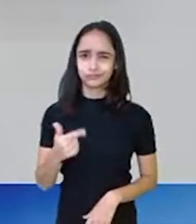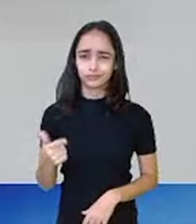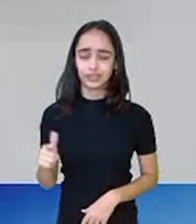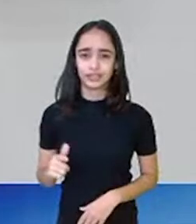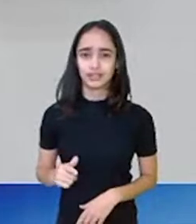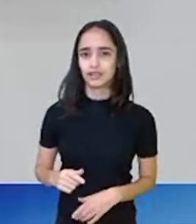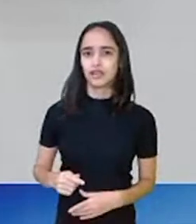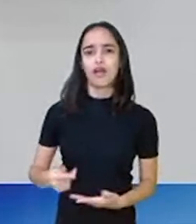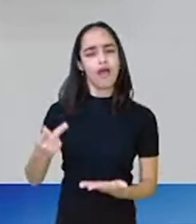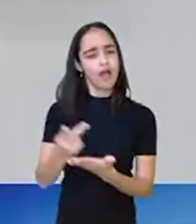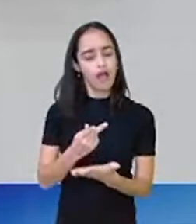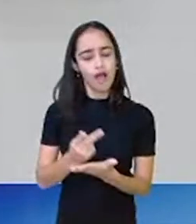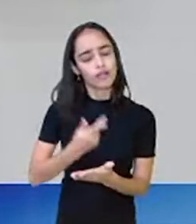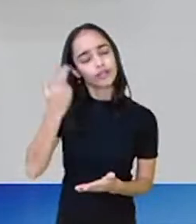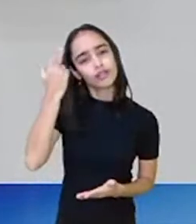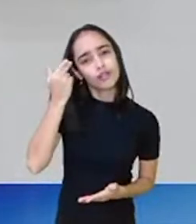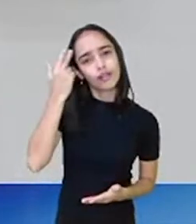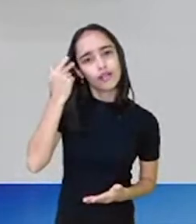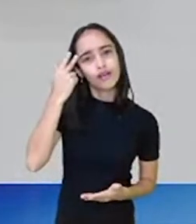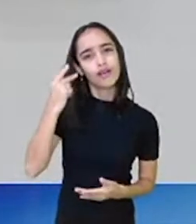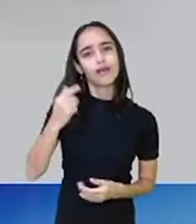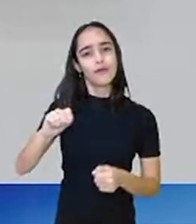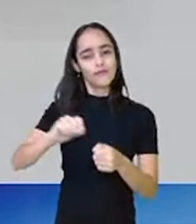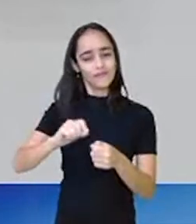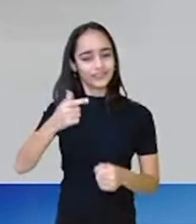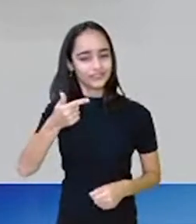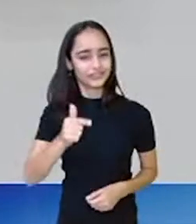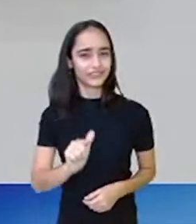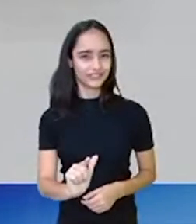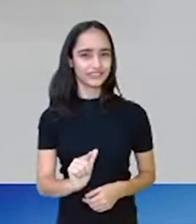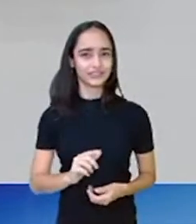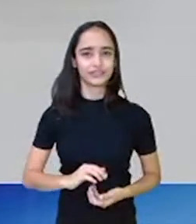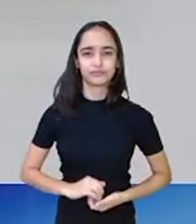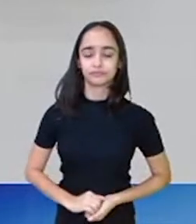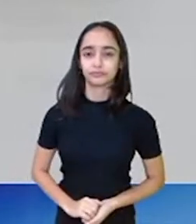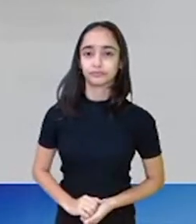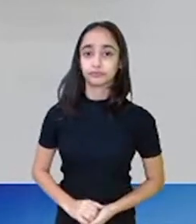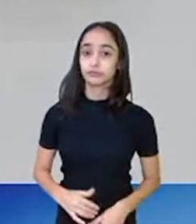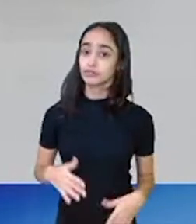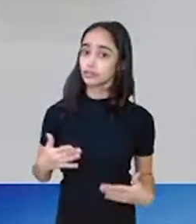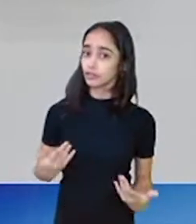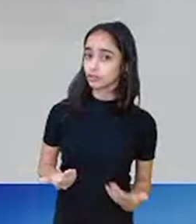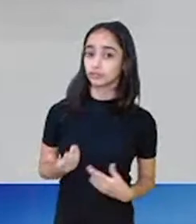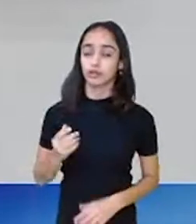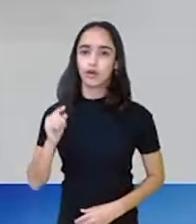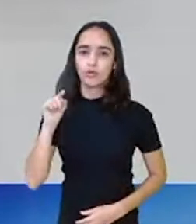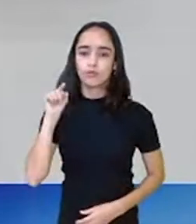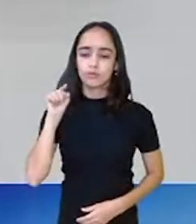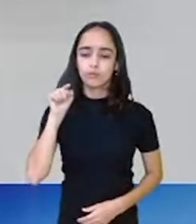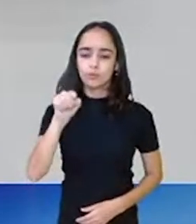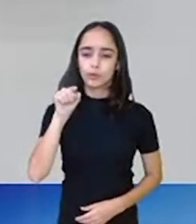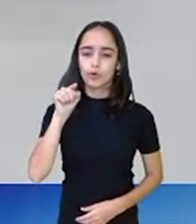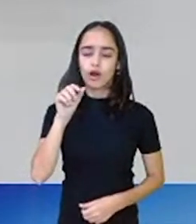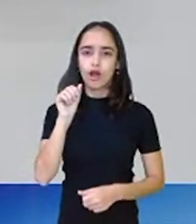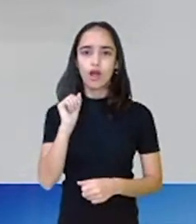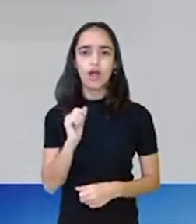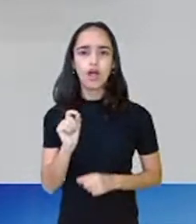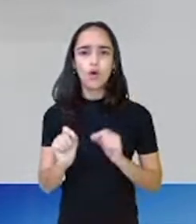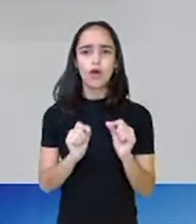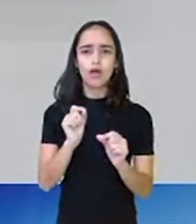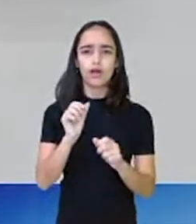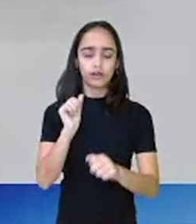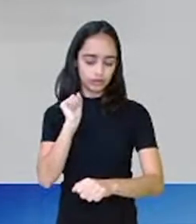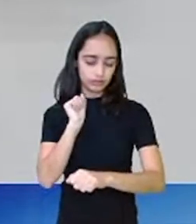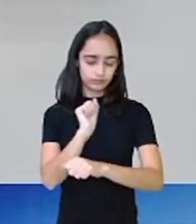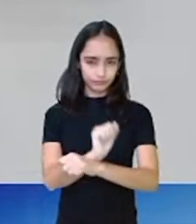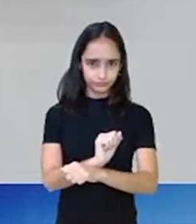lá, conserta, faz até você aprender. O ponto final aí, como eu falei, é a pausa, uma pausa total no